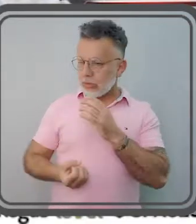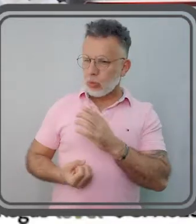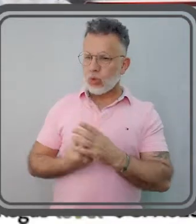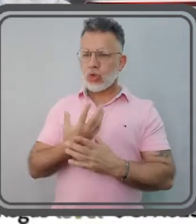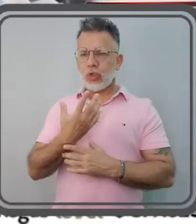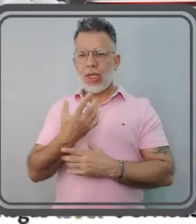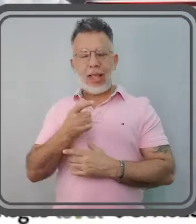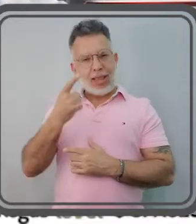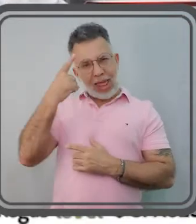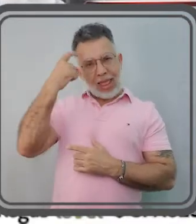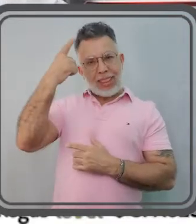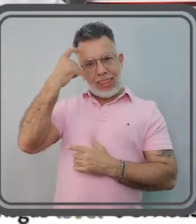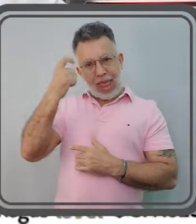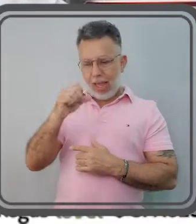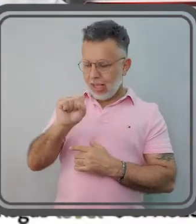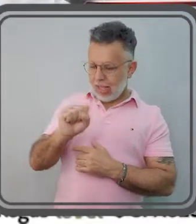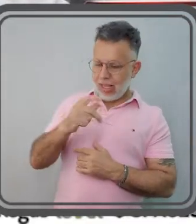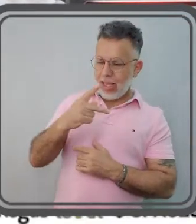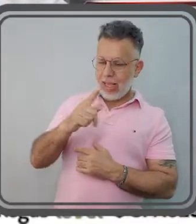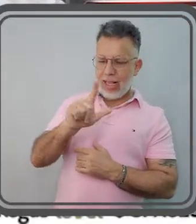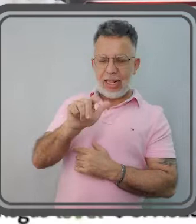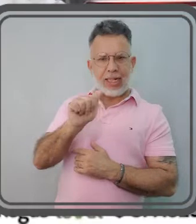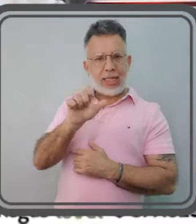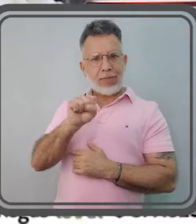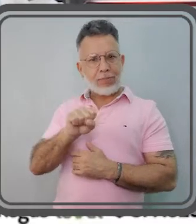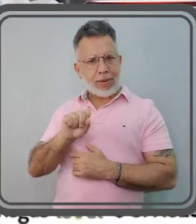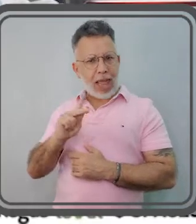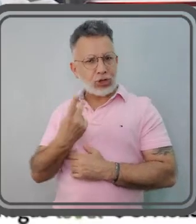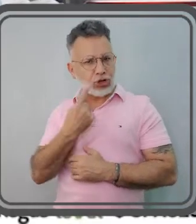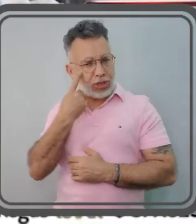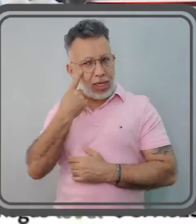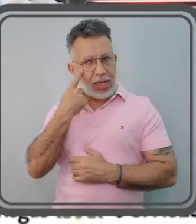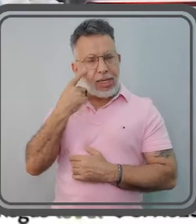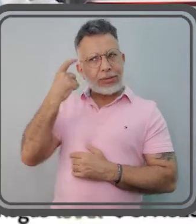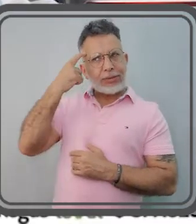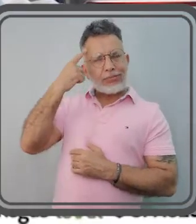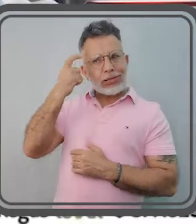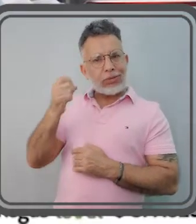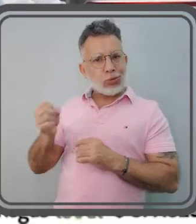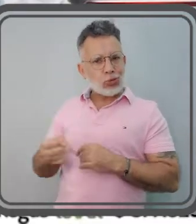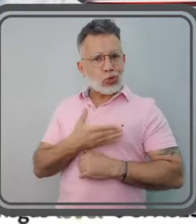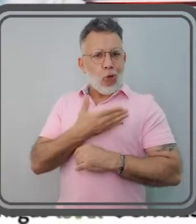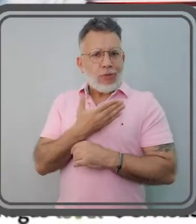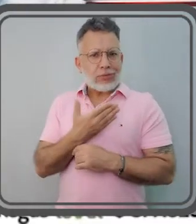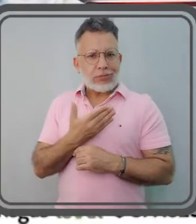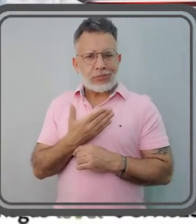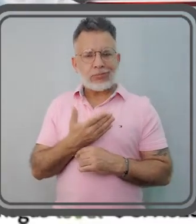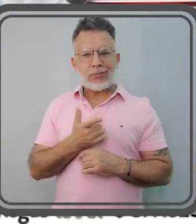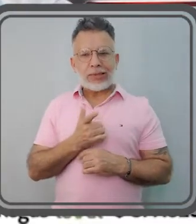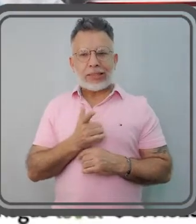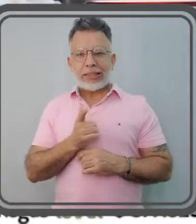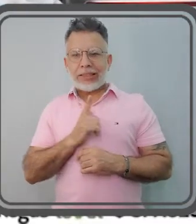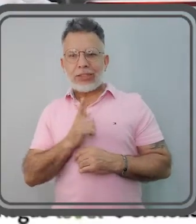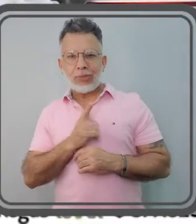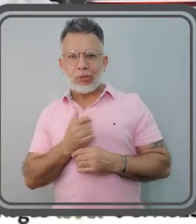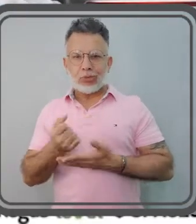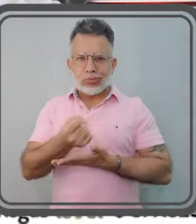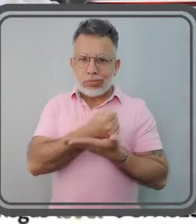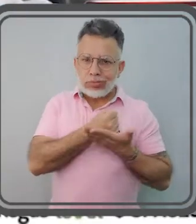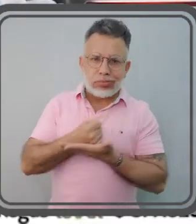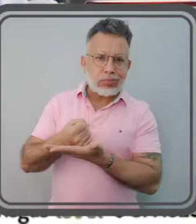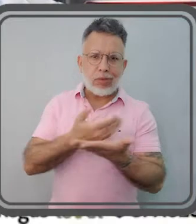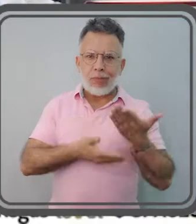conceito inovador, né, de coffee shops? Como é que surgiu isso, né? Como é que foi a primeira unidade, essa unidade